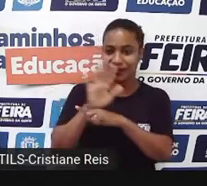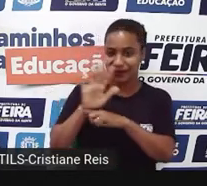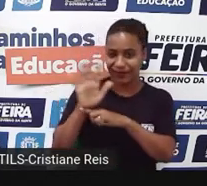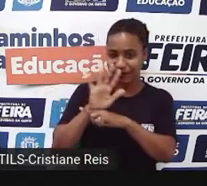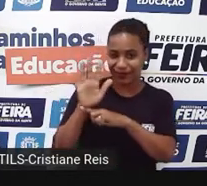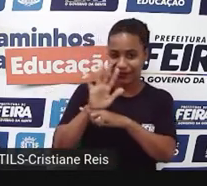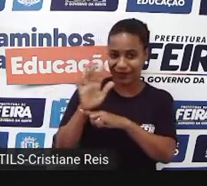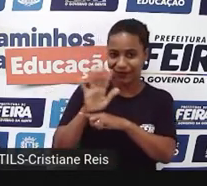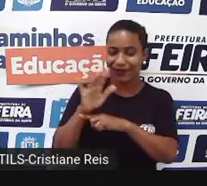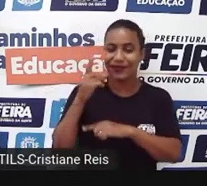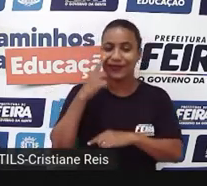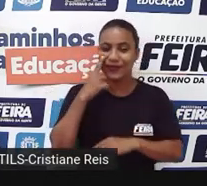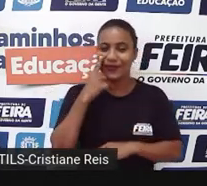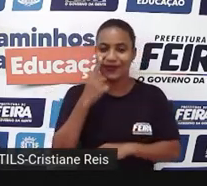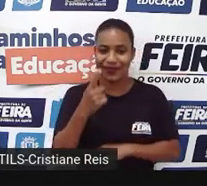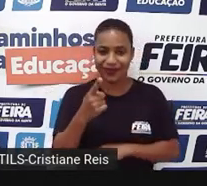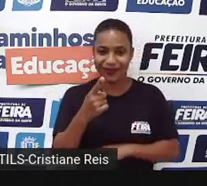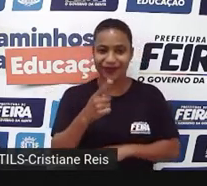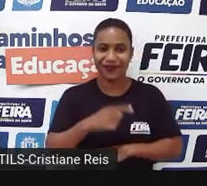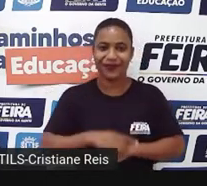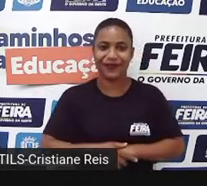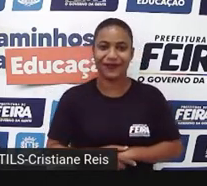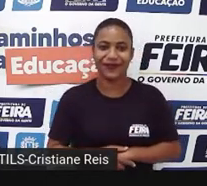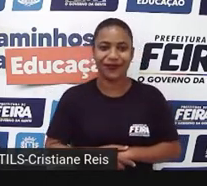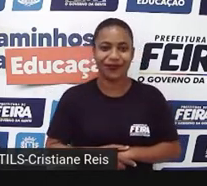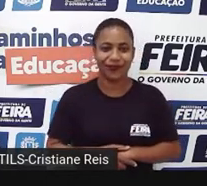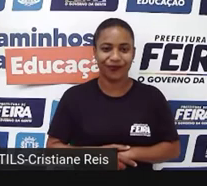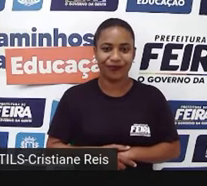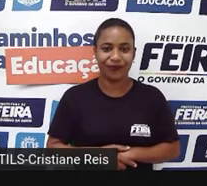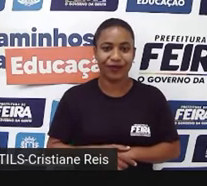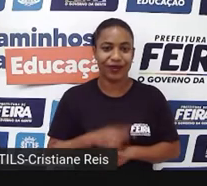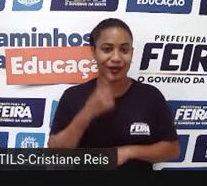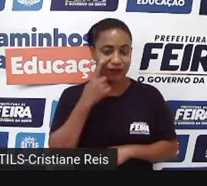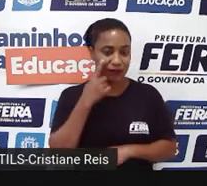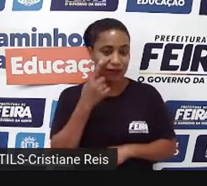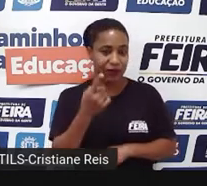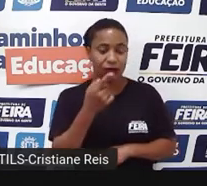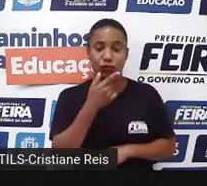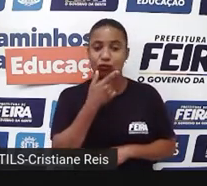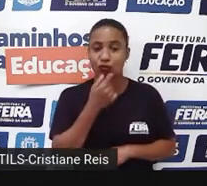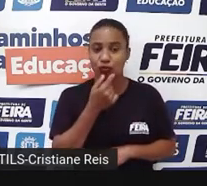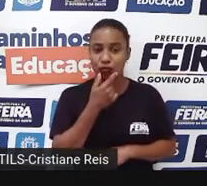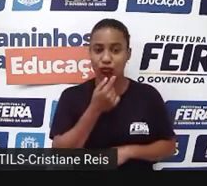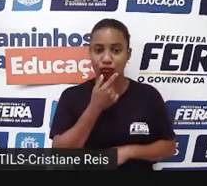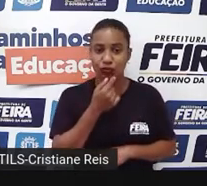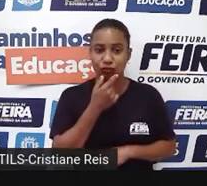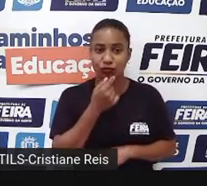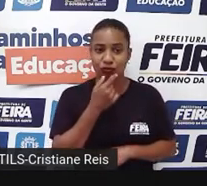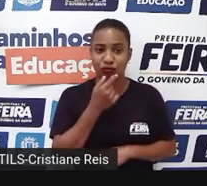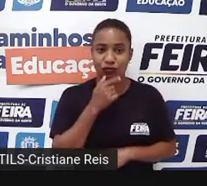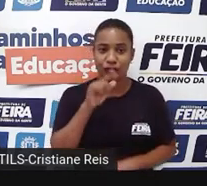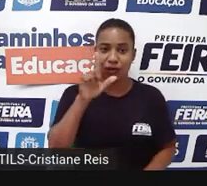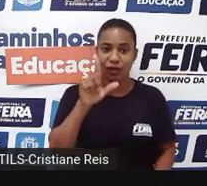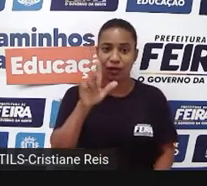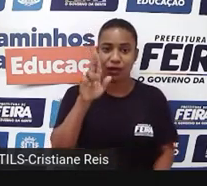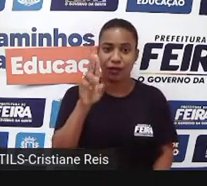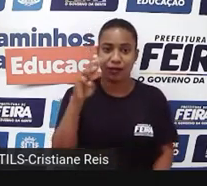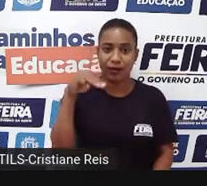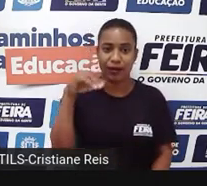Cinematography, Lumière Cinematography. Lumière é um francês, na verdade são os irmãos